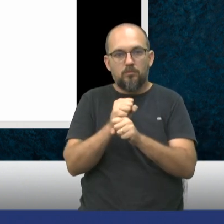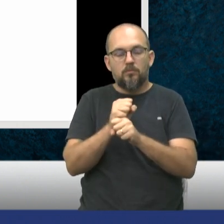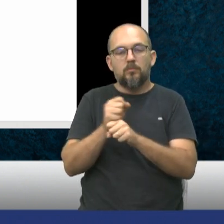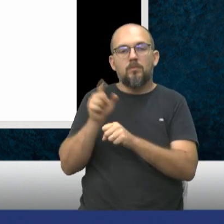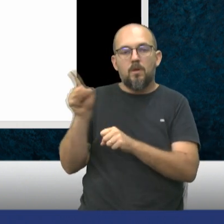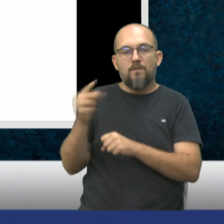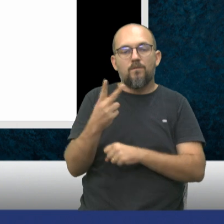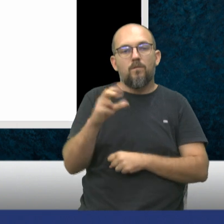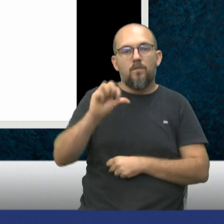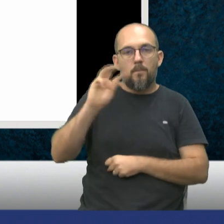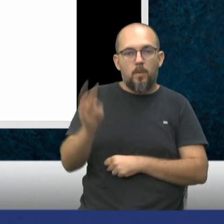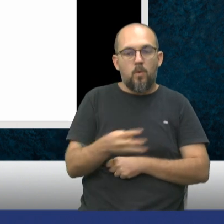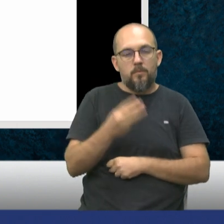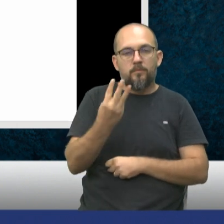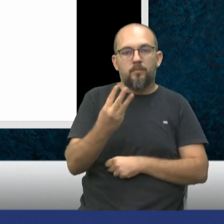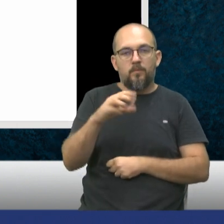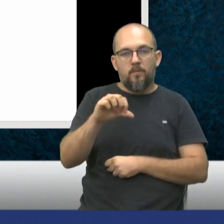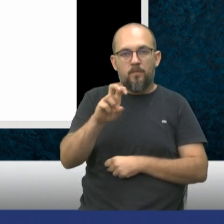de